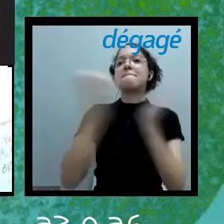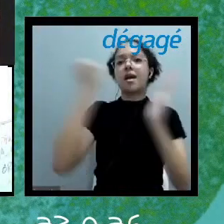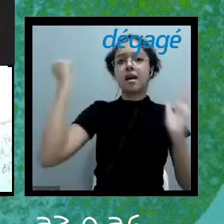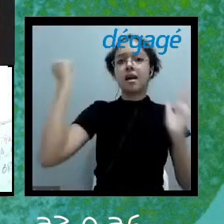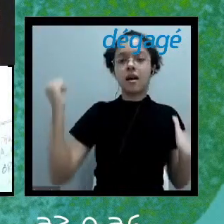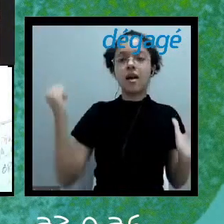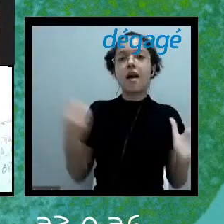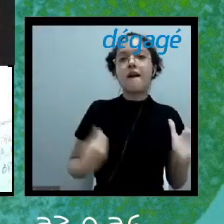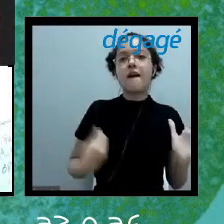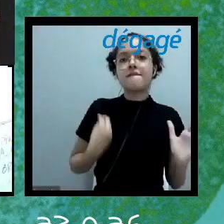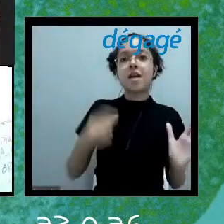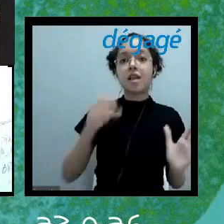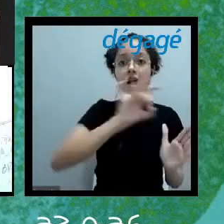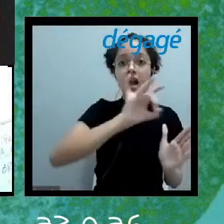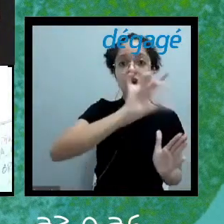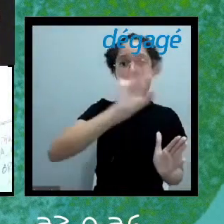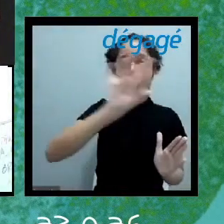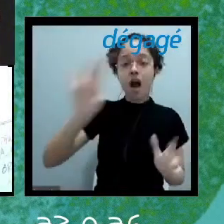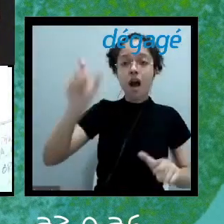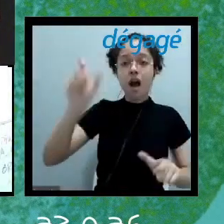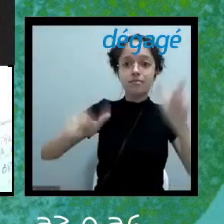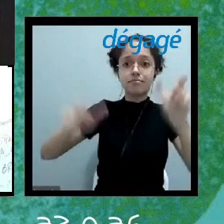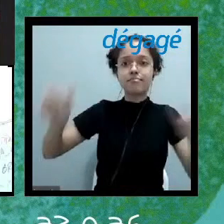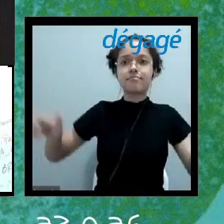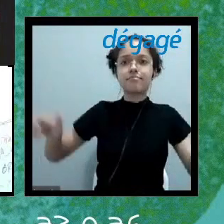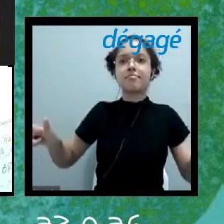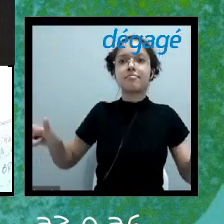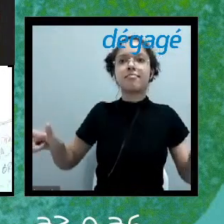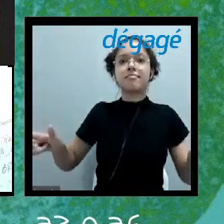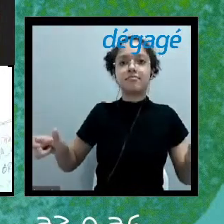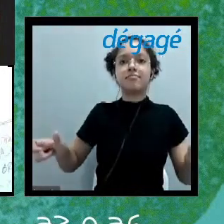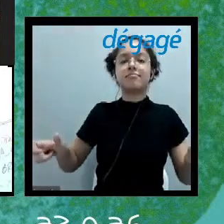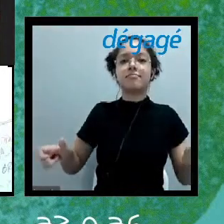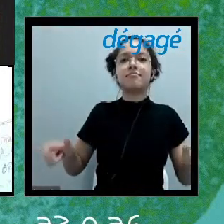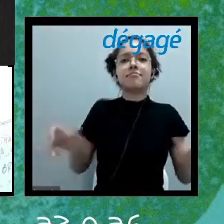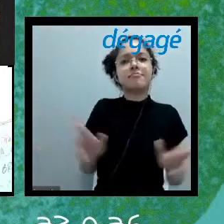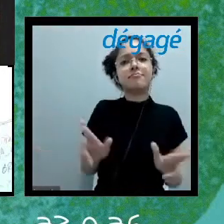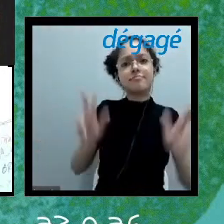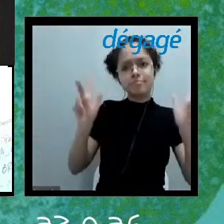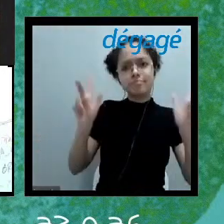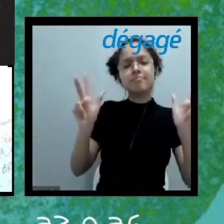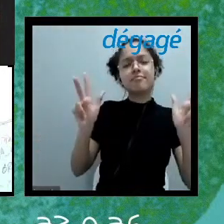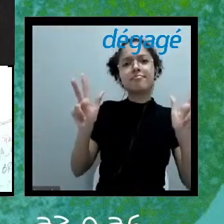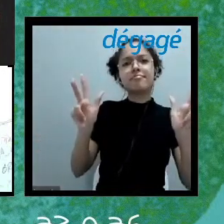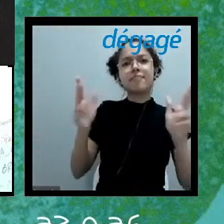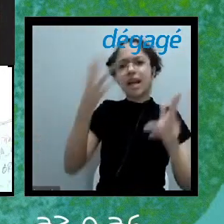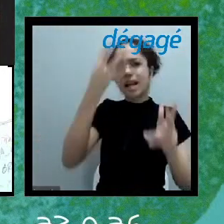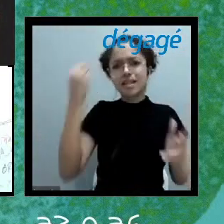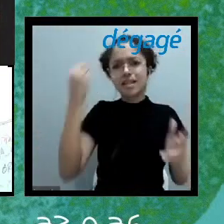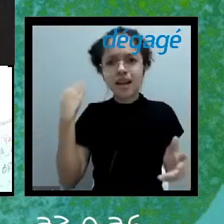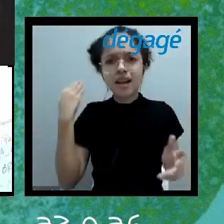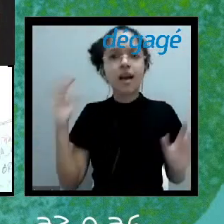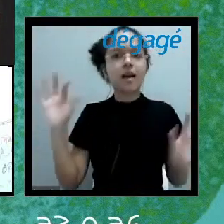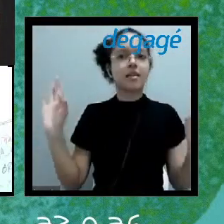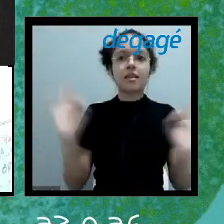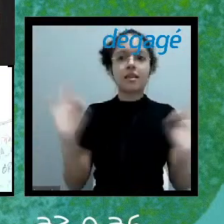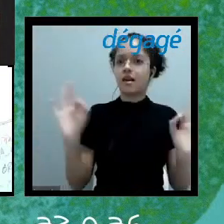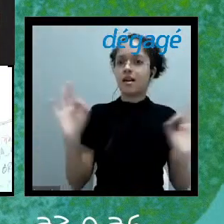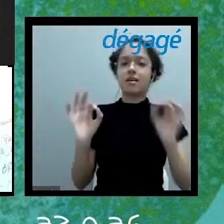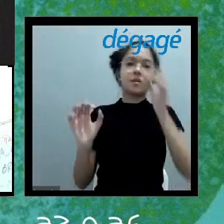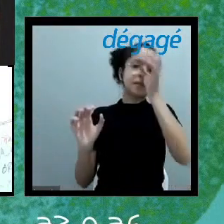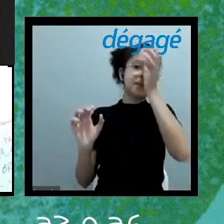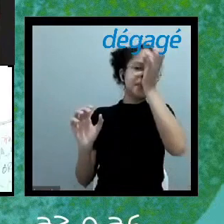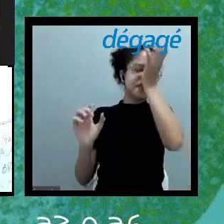um de nós de forma peculiar, inesquecível. Foram momentos de emoção,